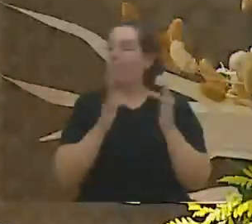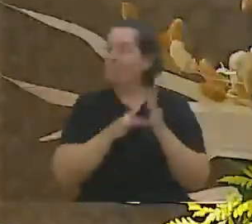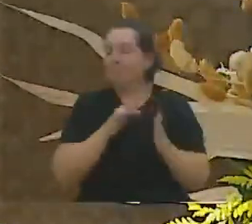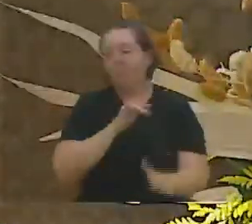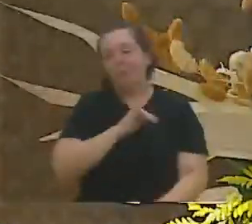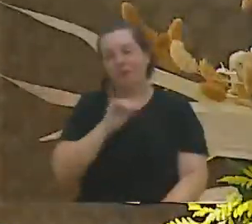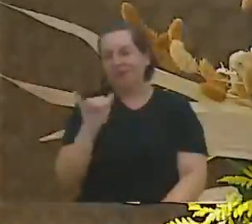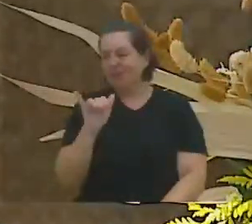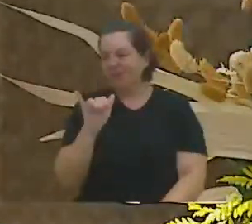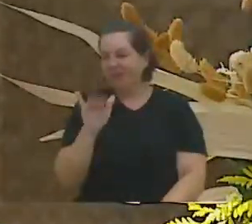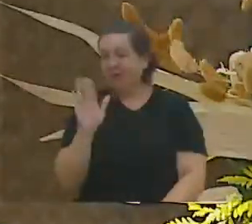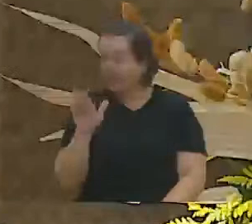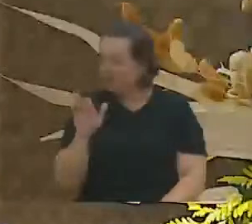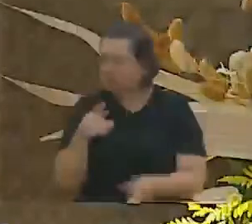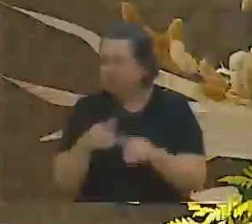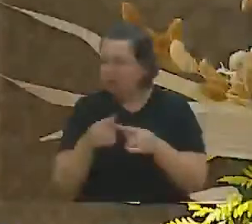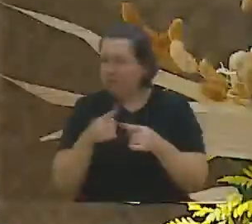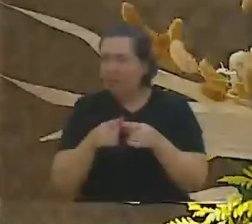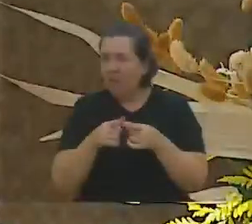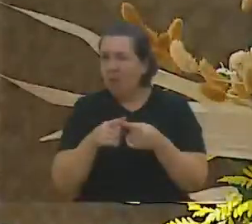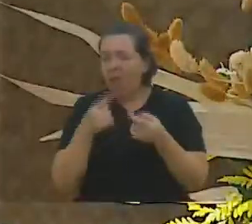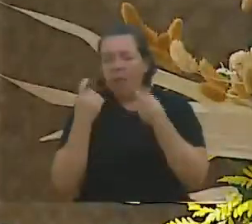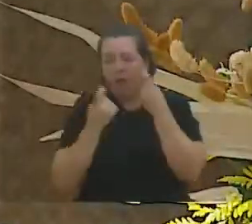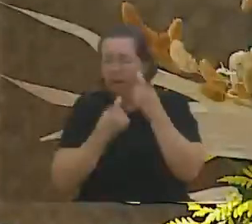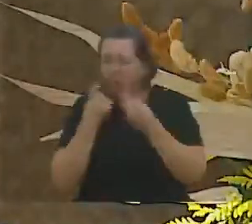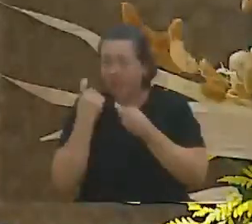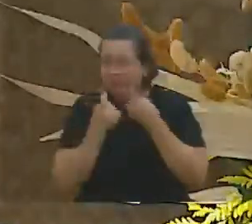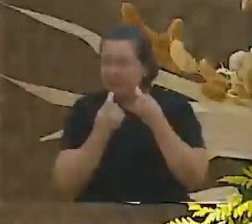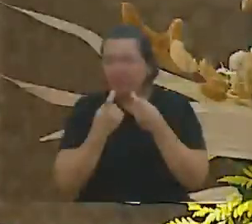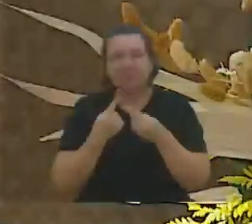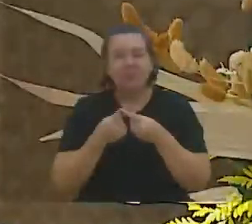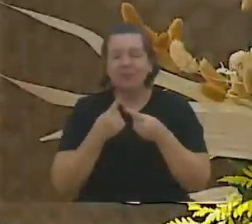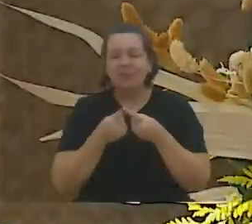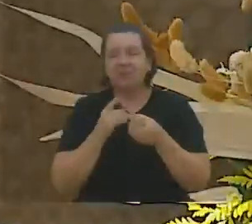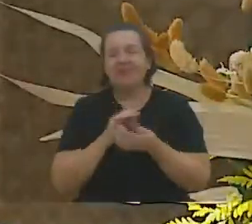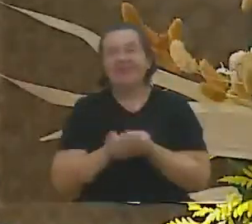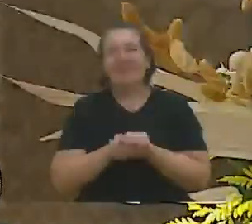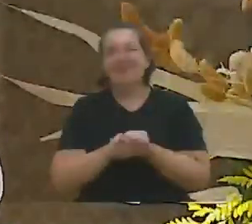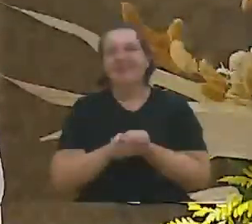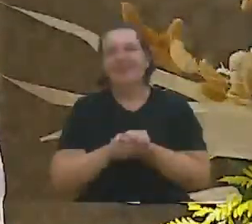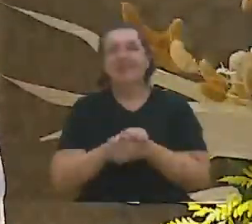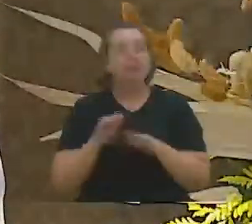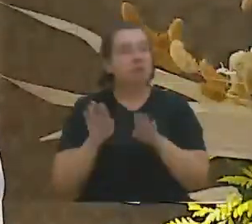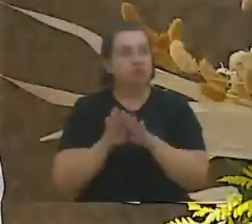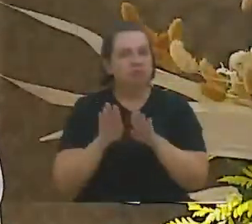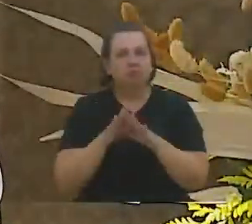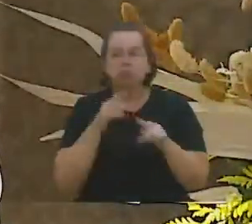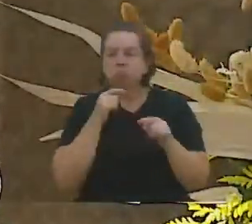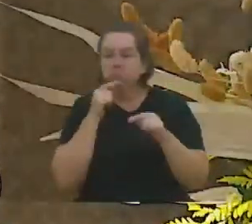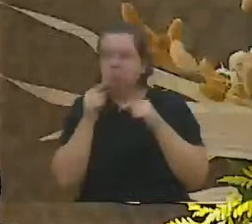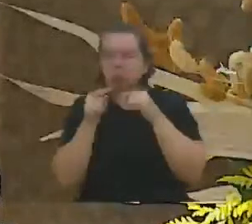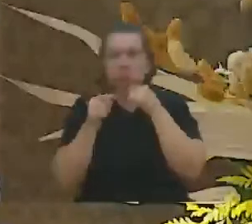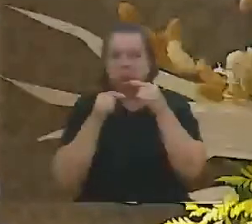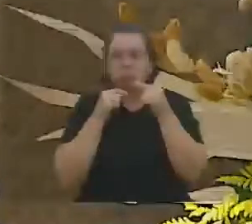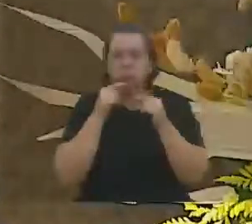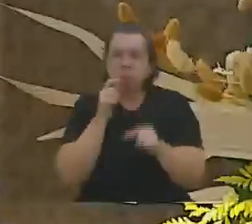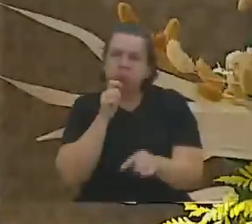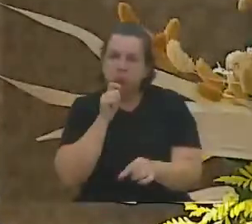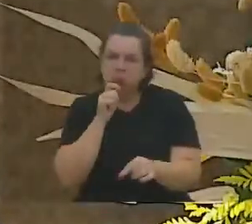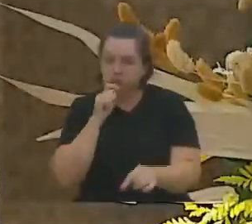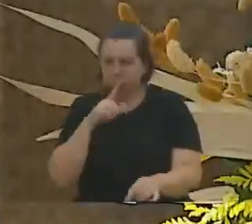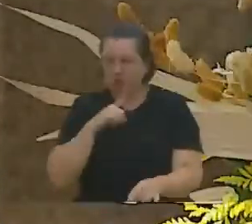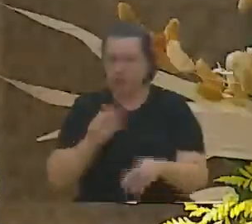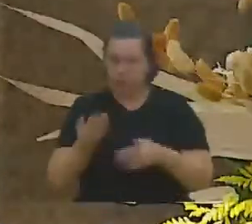disse: por que estáis preocupados? E por que tendes dúvidas ainda